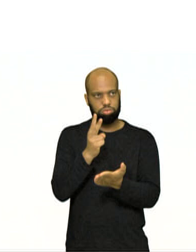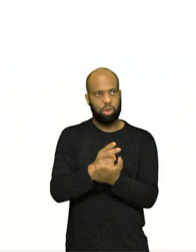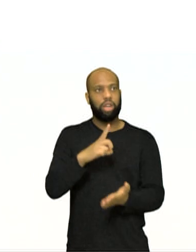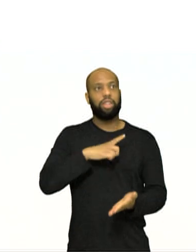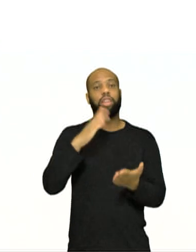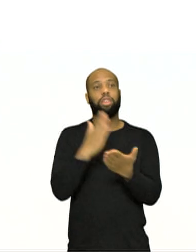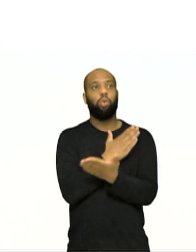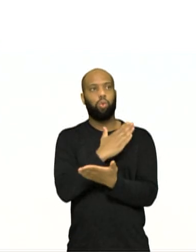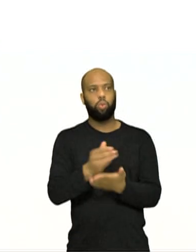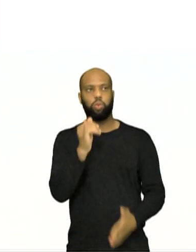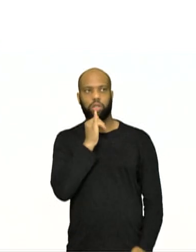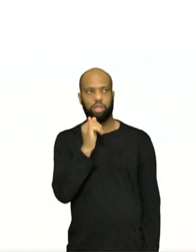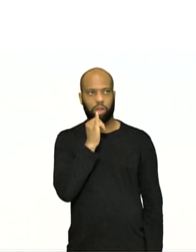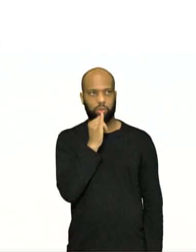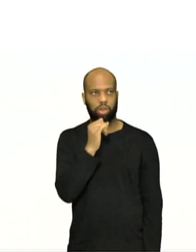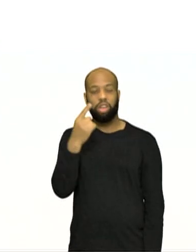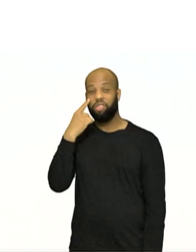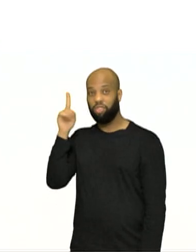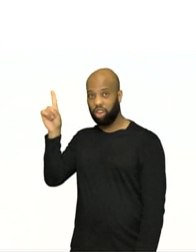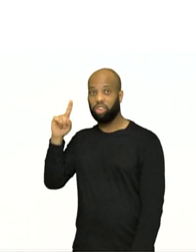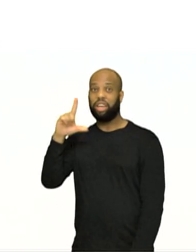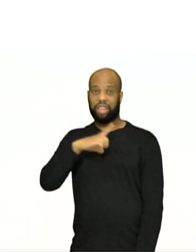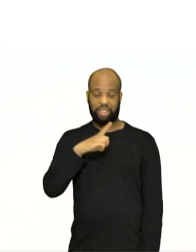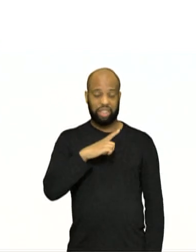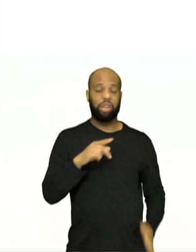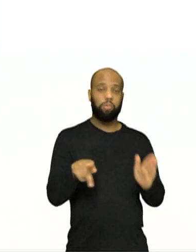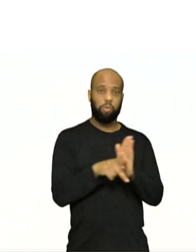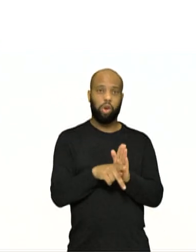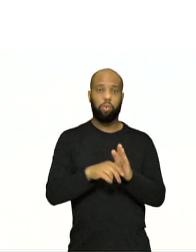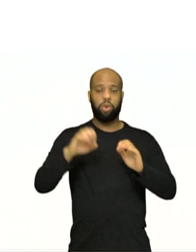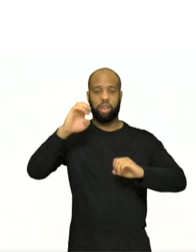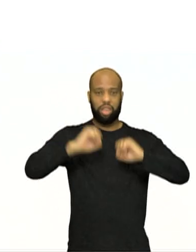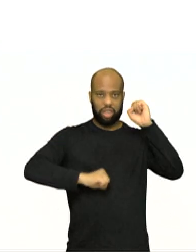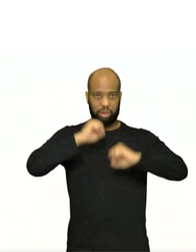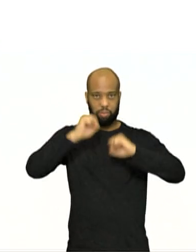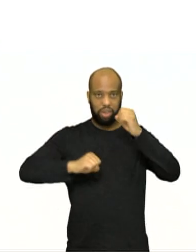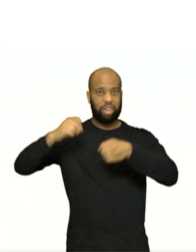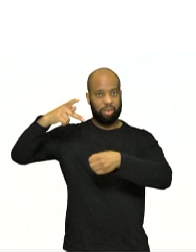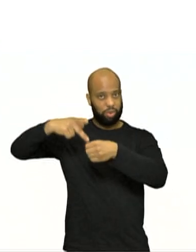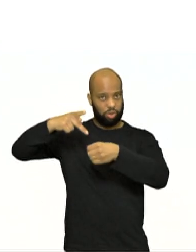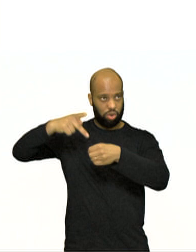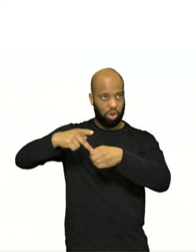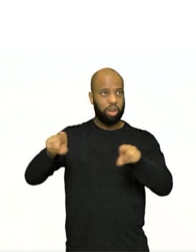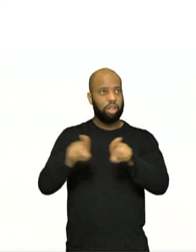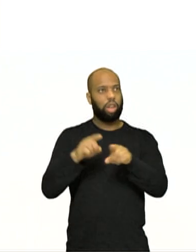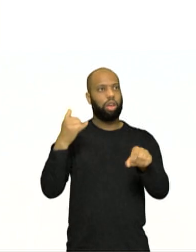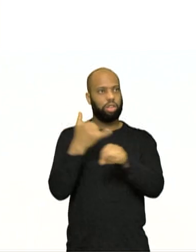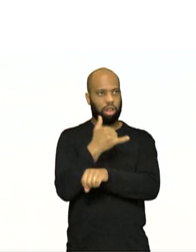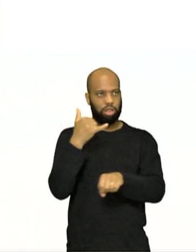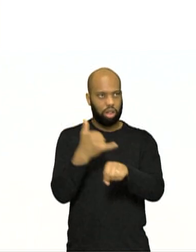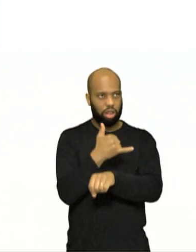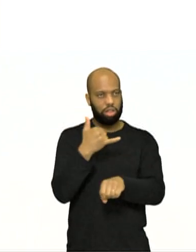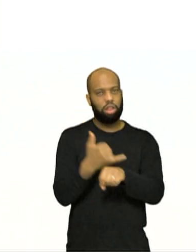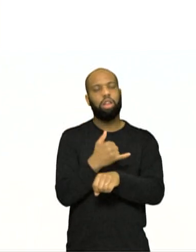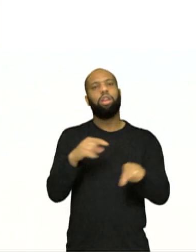seguintes indústrias: as de bens de produção, petroquímicas,